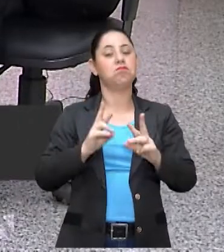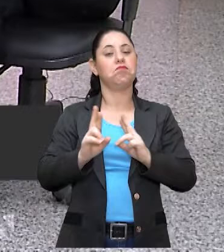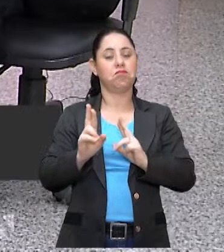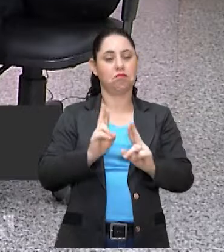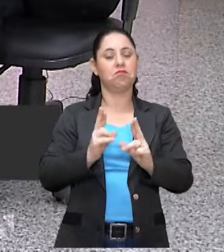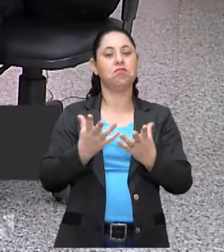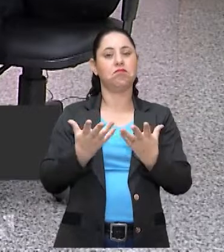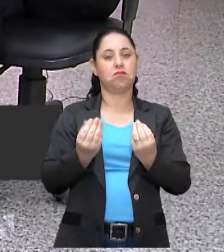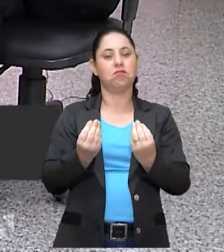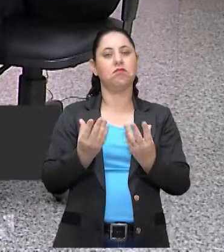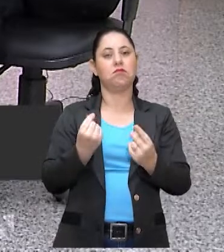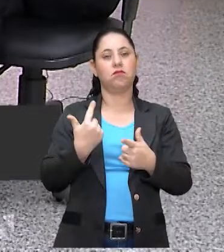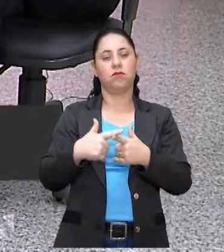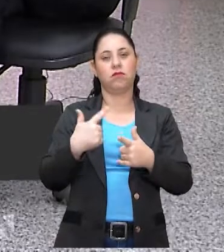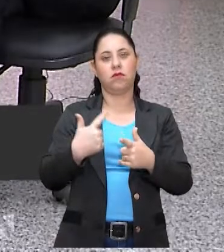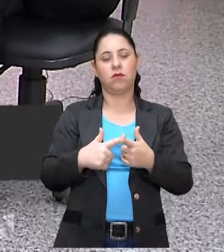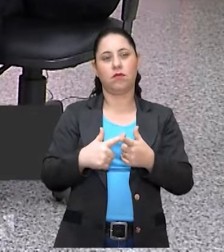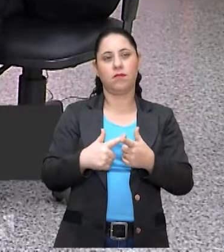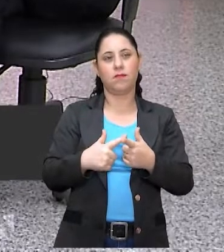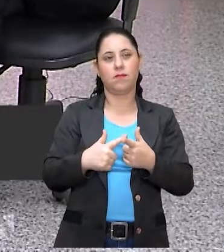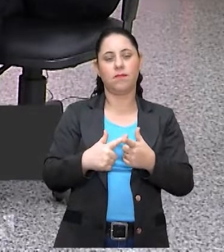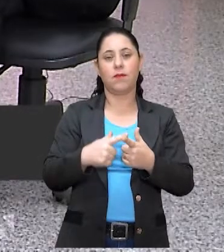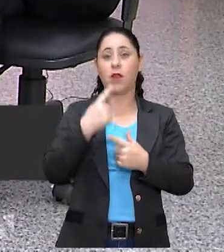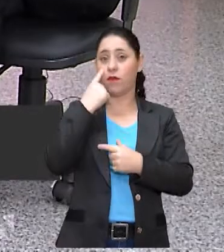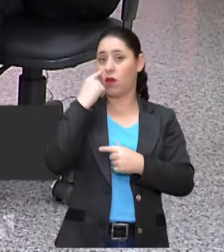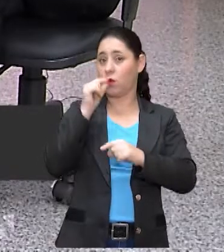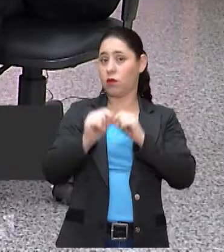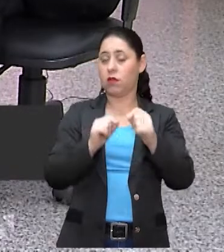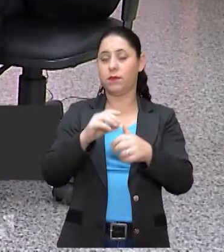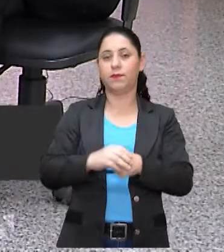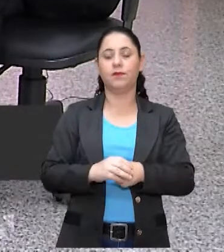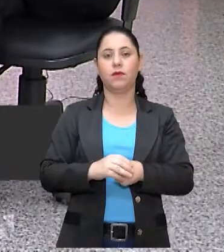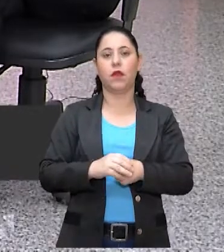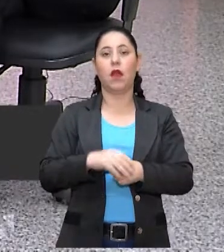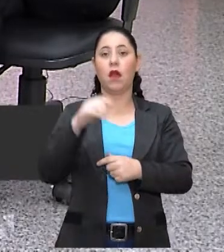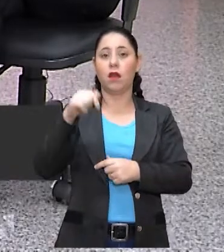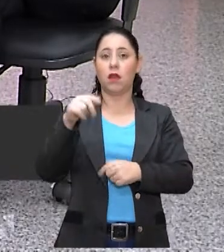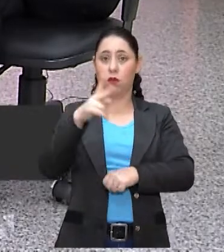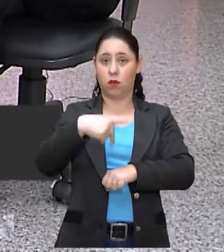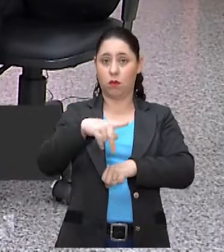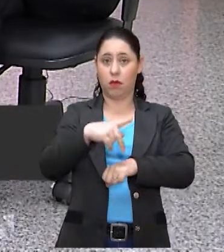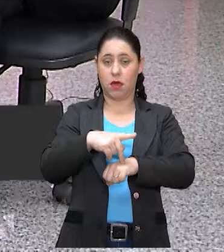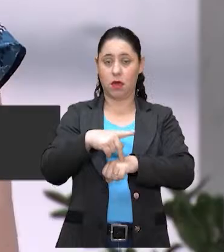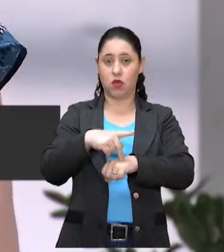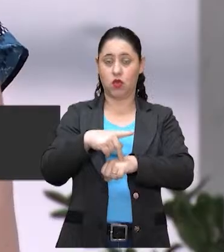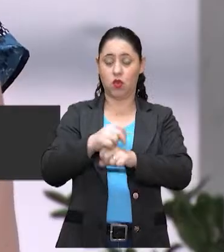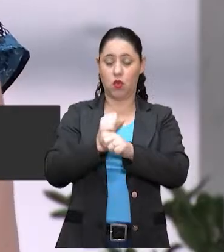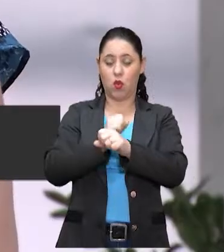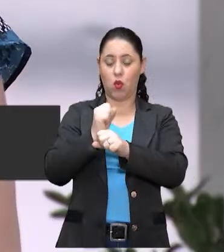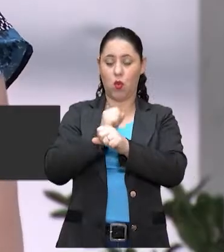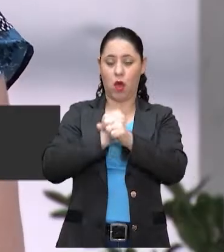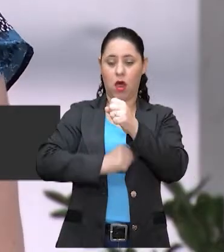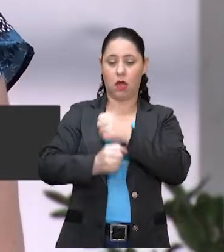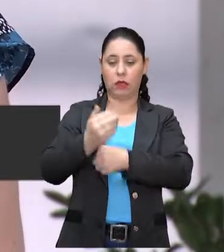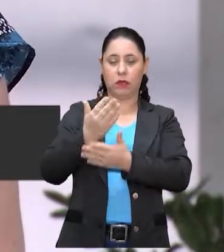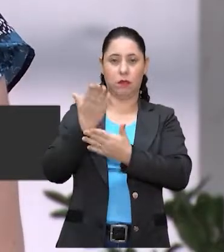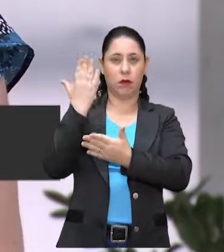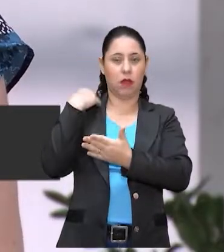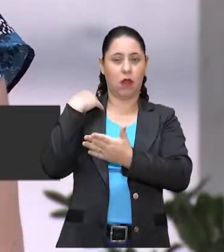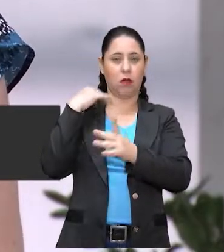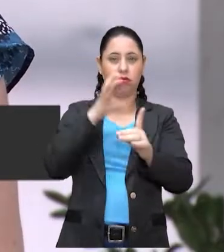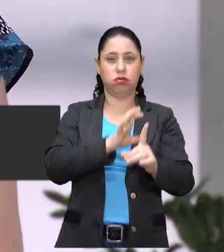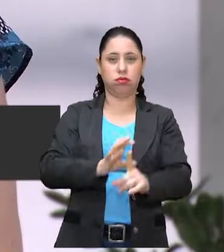relação mesmo, porque a gente tem visto, especialmente no nosso país ao longo dos últimos anos, uma